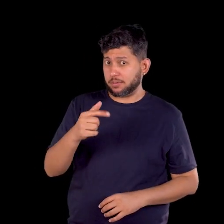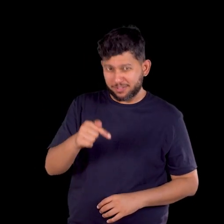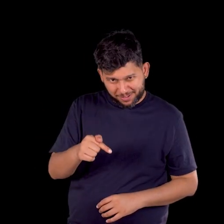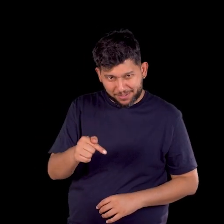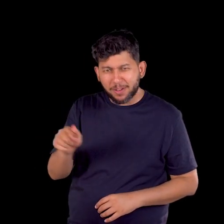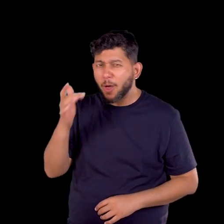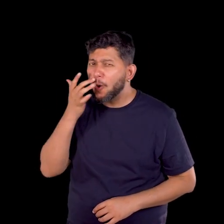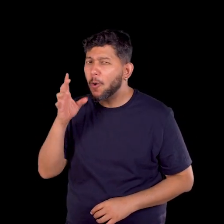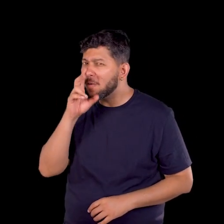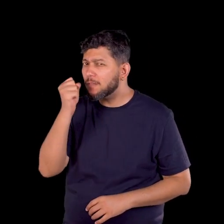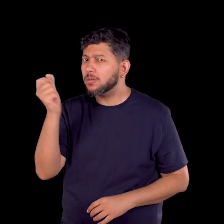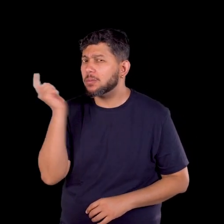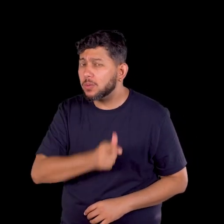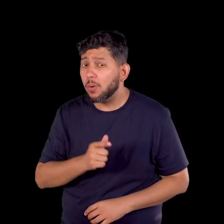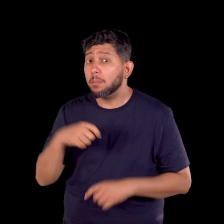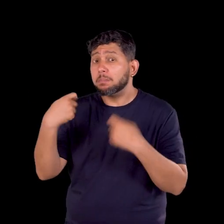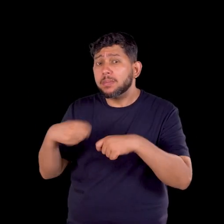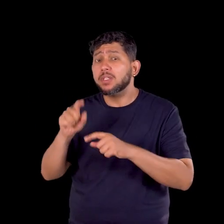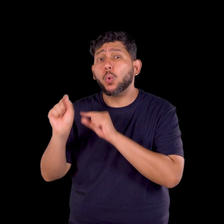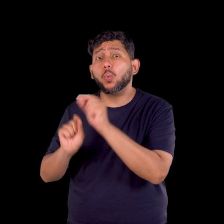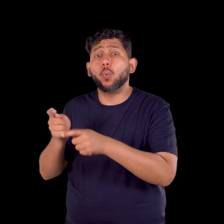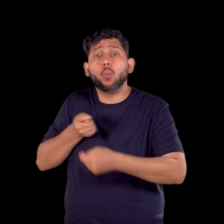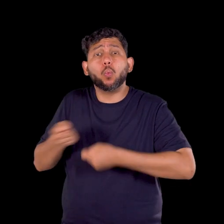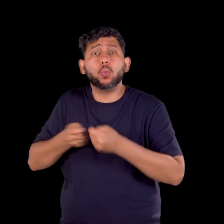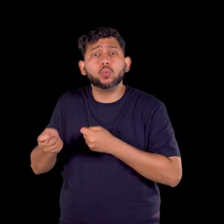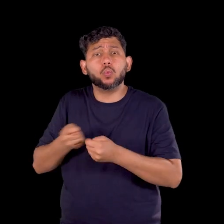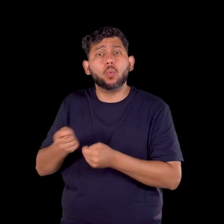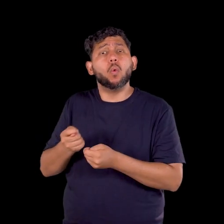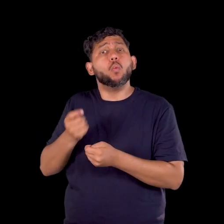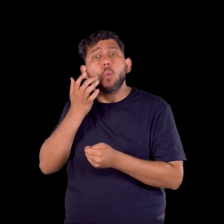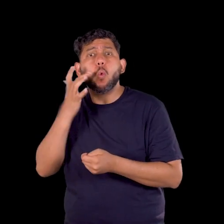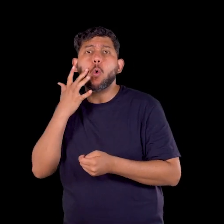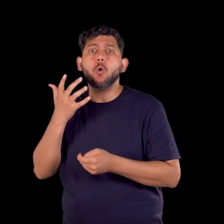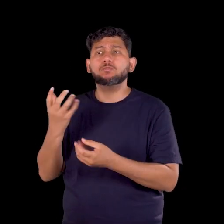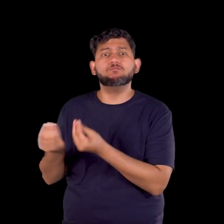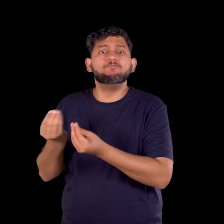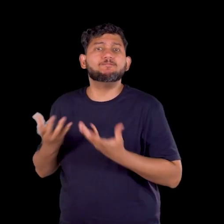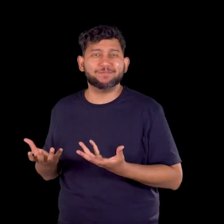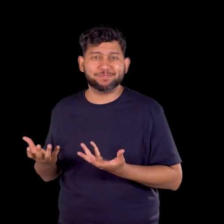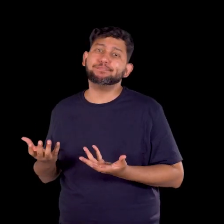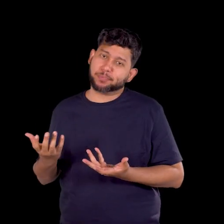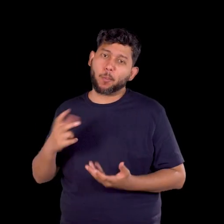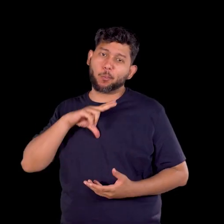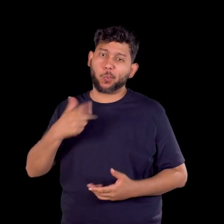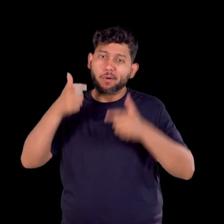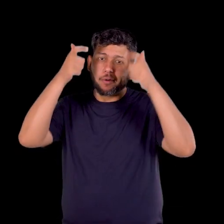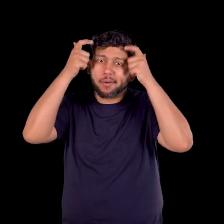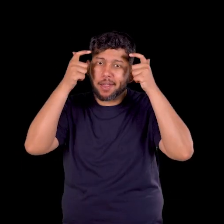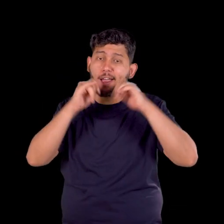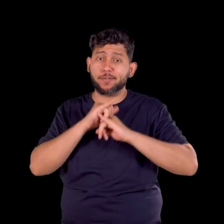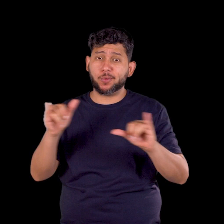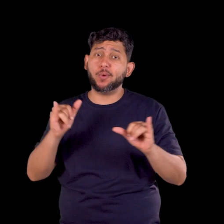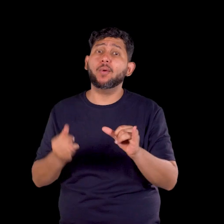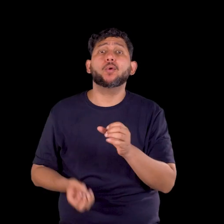Ouro, era preciso controlar a produção e o comércio do precioso metal. Por isso, a coroa portuguesa instituiu a